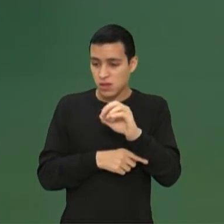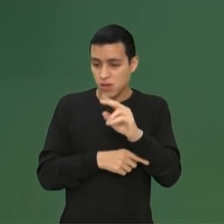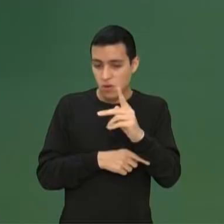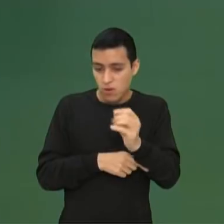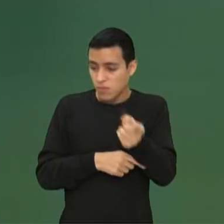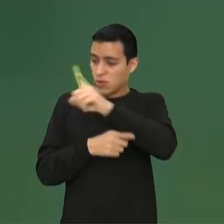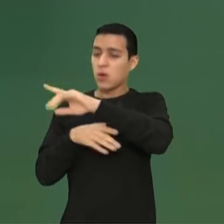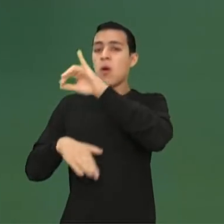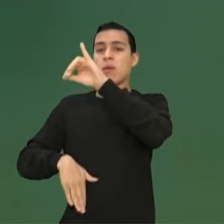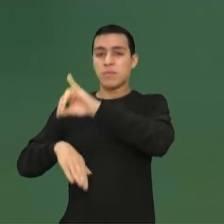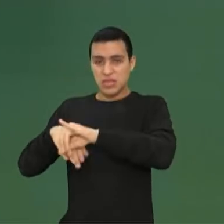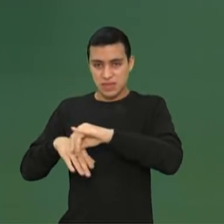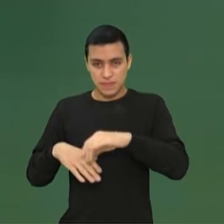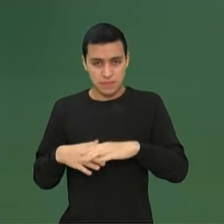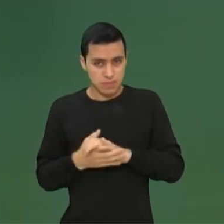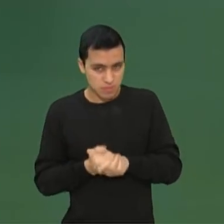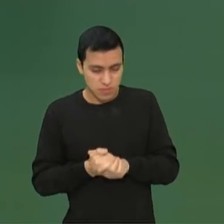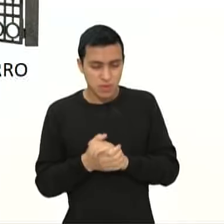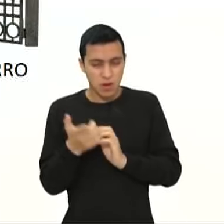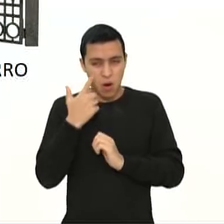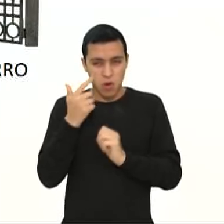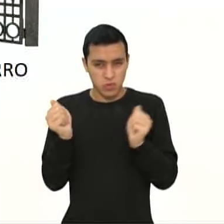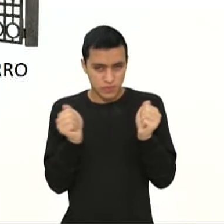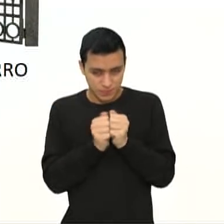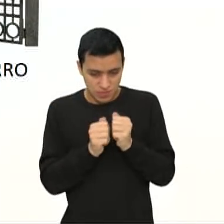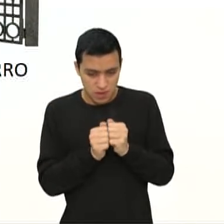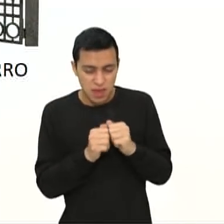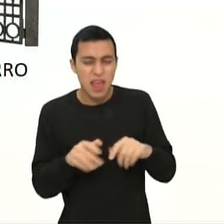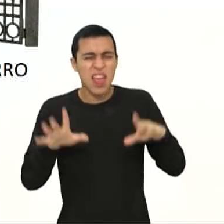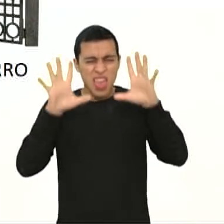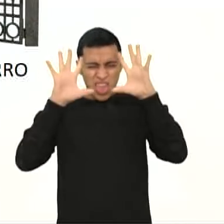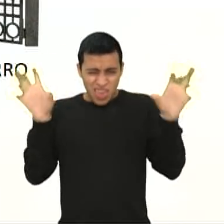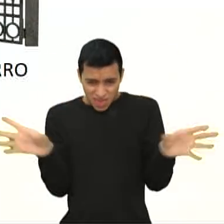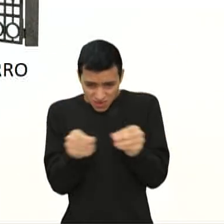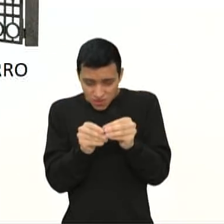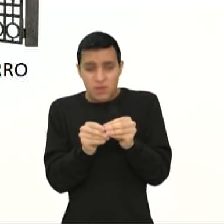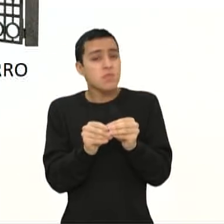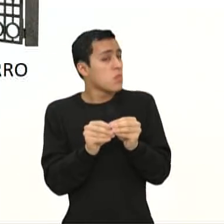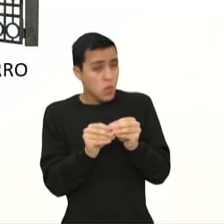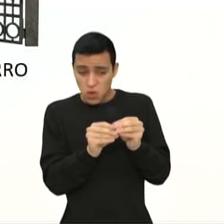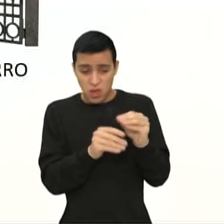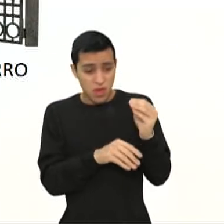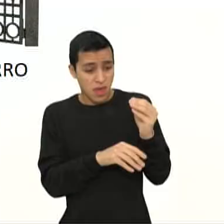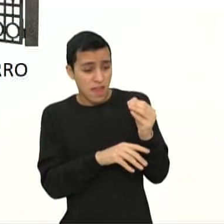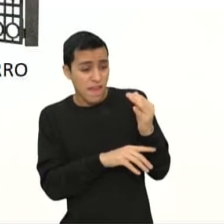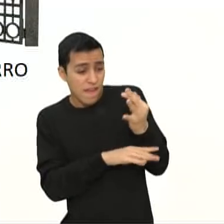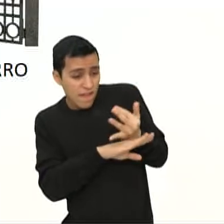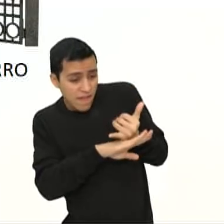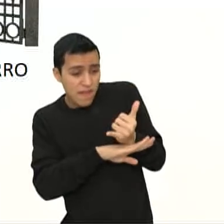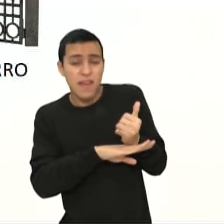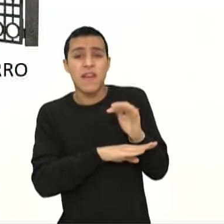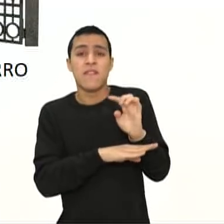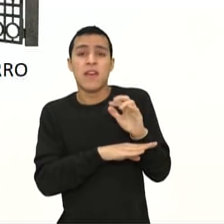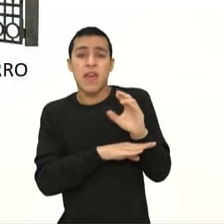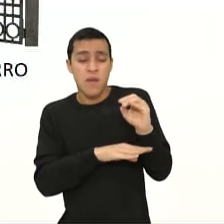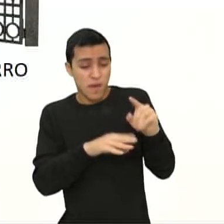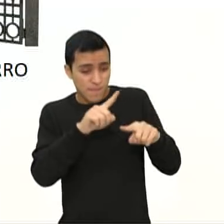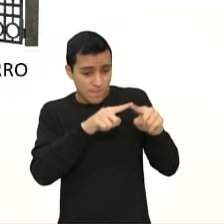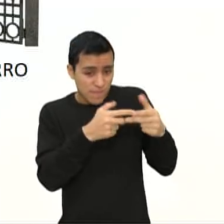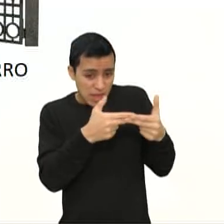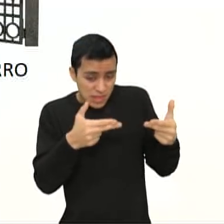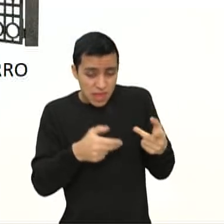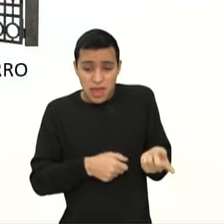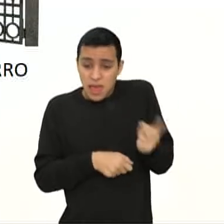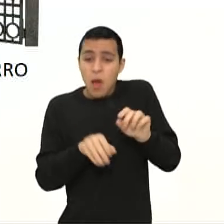de objeto. Então, acompanhe comigo. Resumindo, podemos dizer que o ferro é matéria, a barra